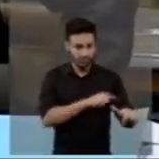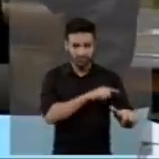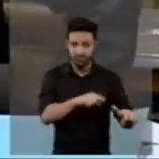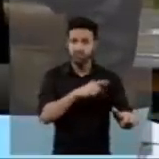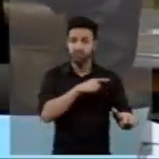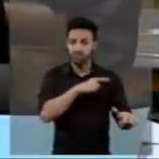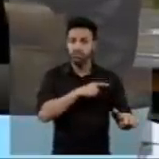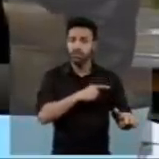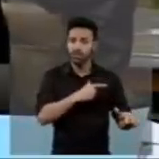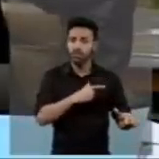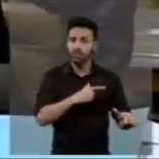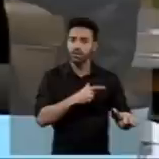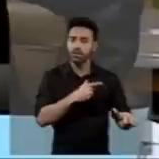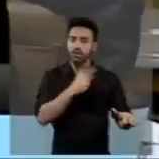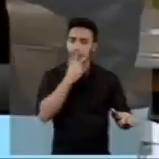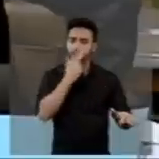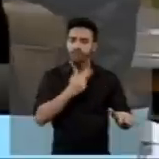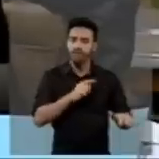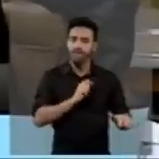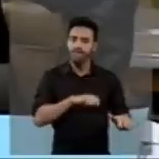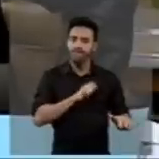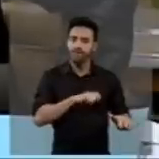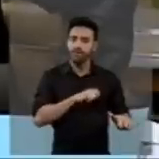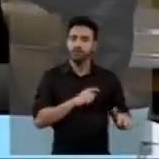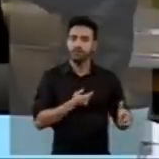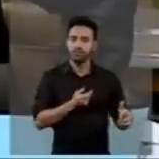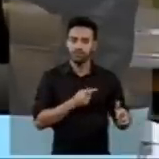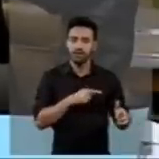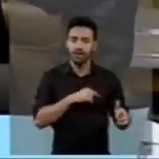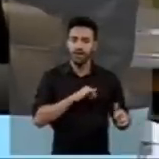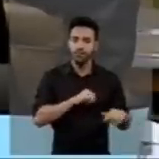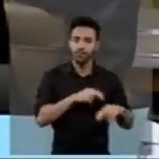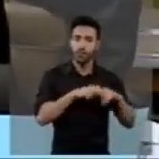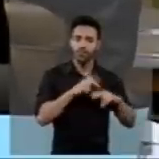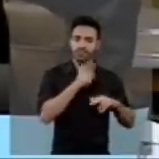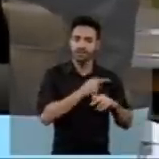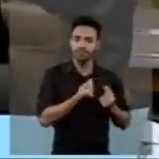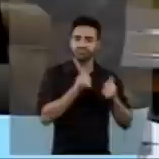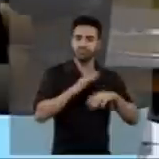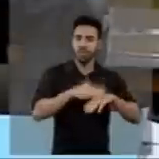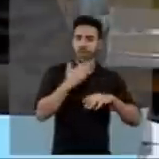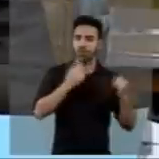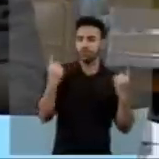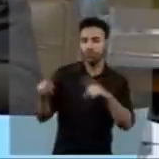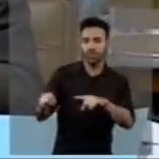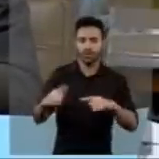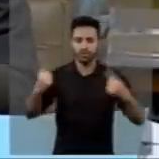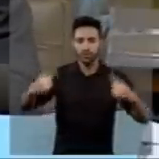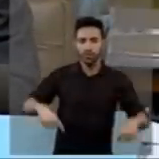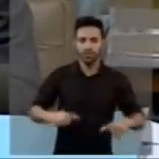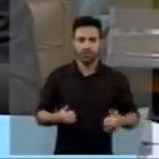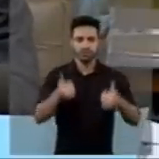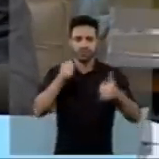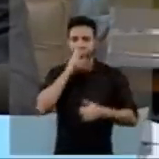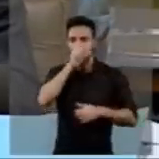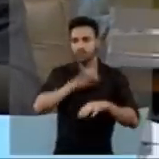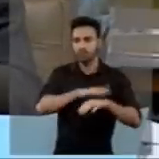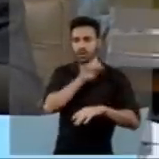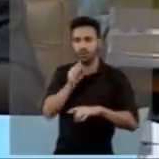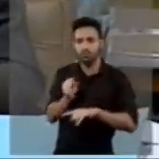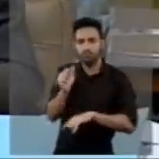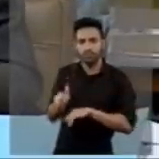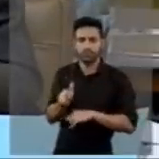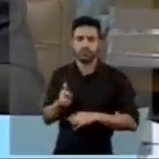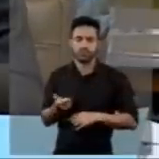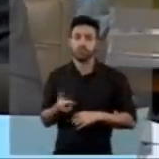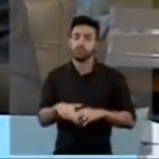sua maior vantagem concorrencial. Para ser tida como inconstitucional, a restrição ao exercício de atividade